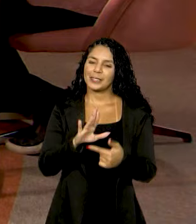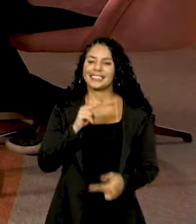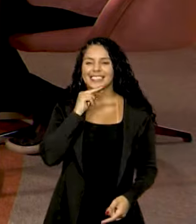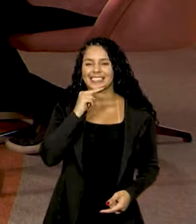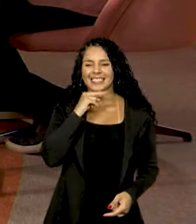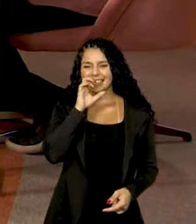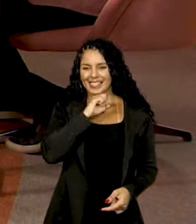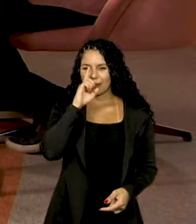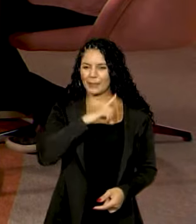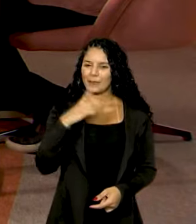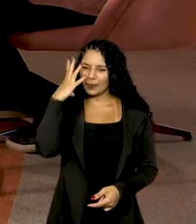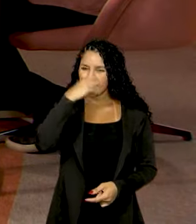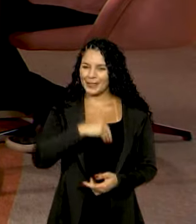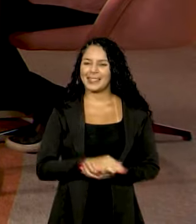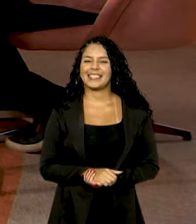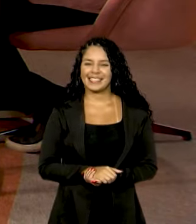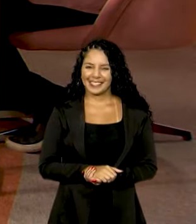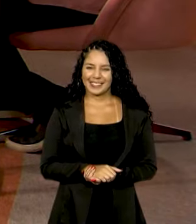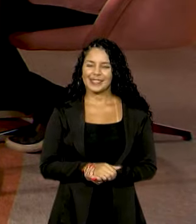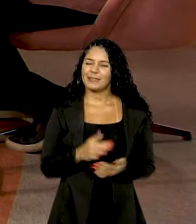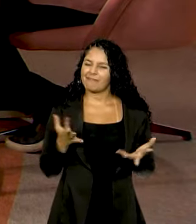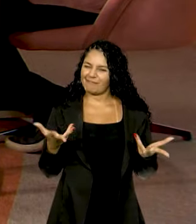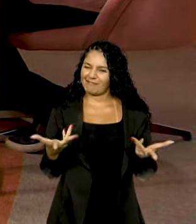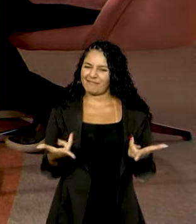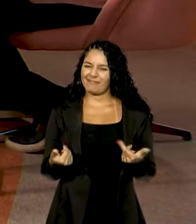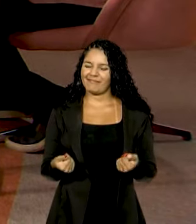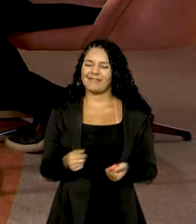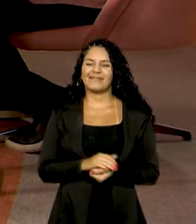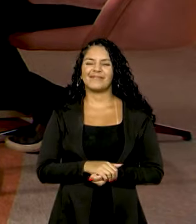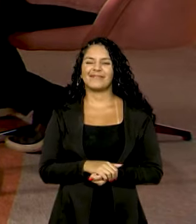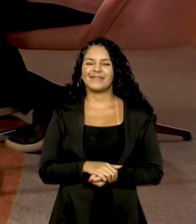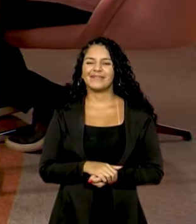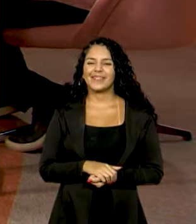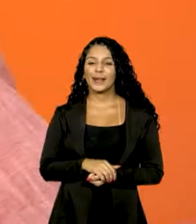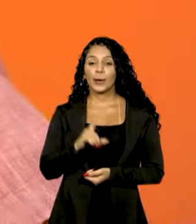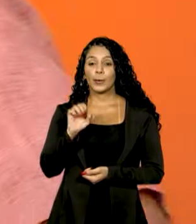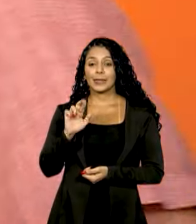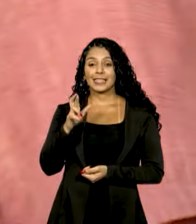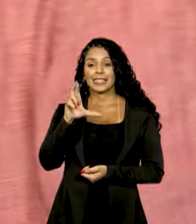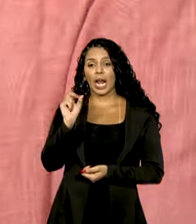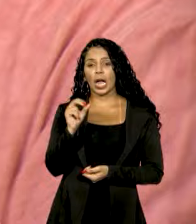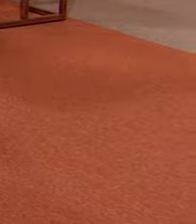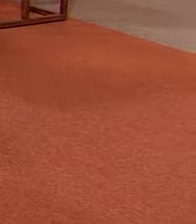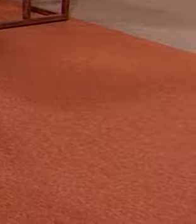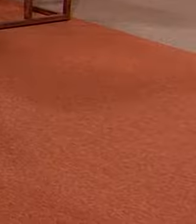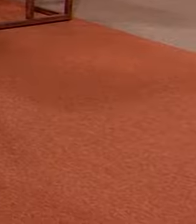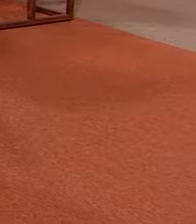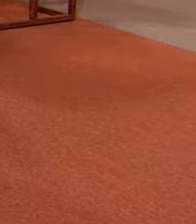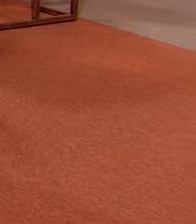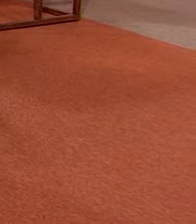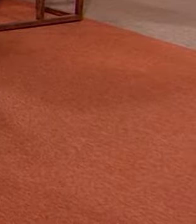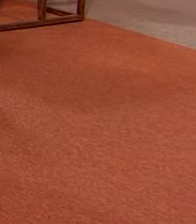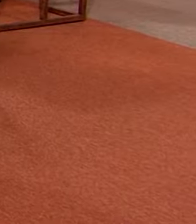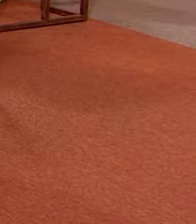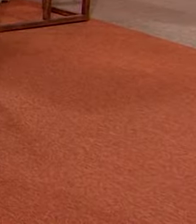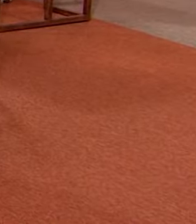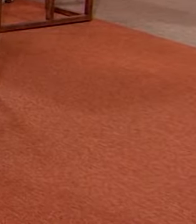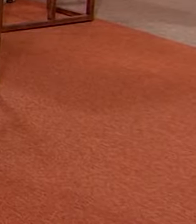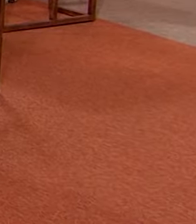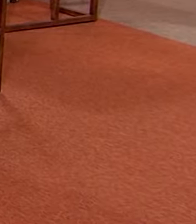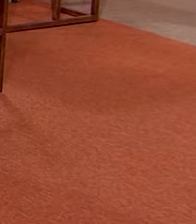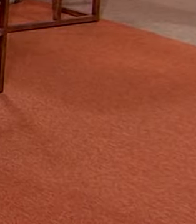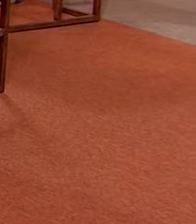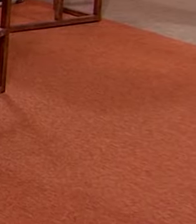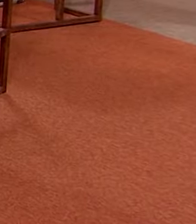Poxa, e a animação nossa. Ficou linda. Que maravilha. Ficou um dragão gordinho. Adorei, gente. Como precisamos da Guerreira agora pra apagar nossos incêndios,